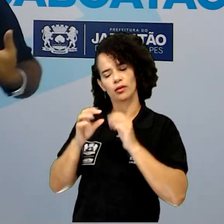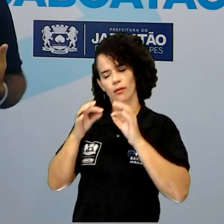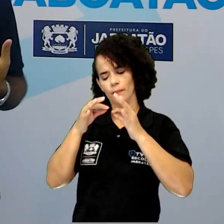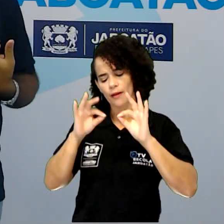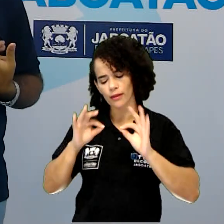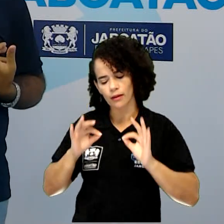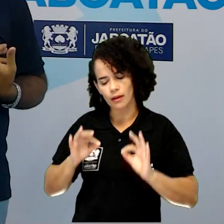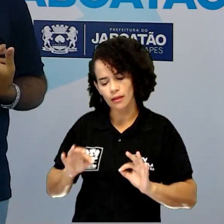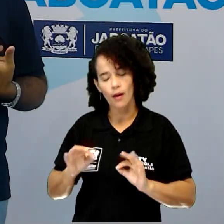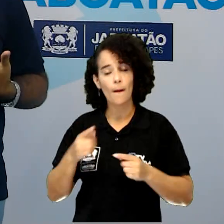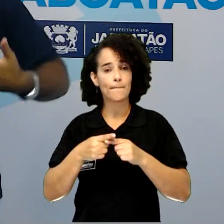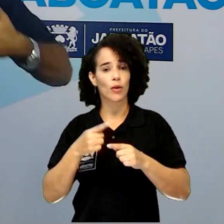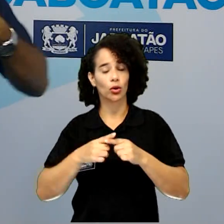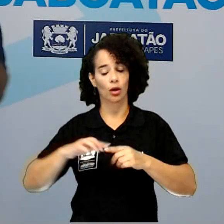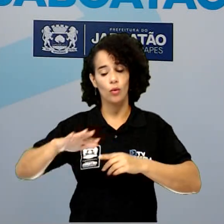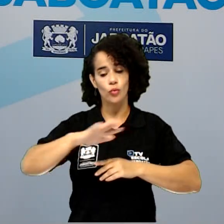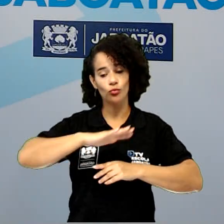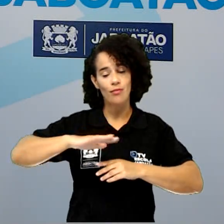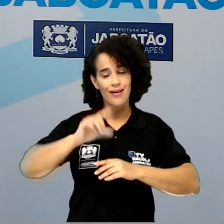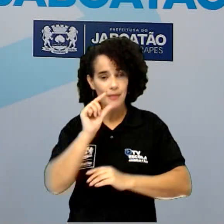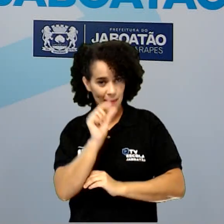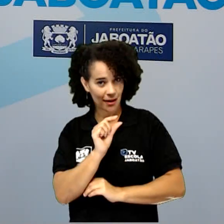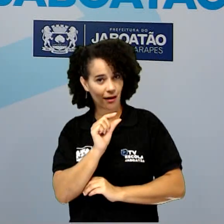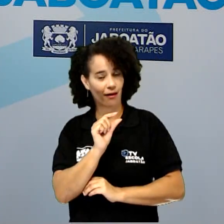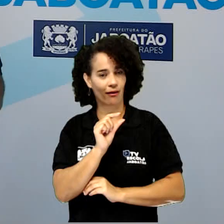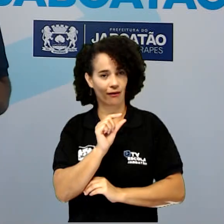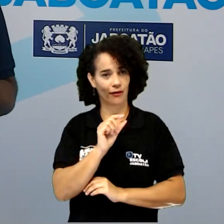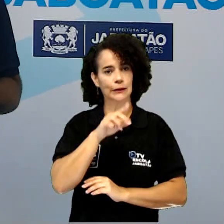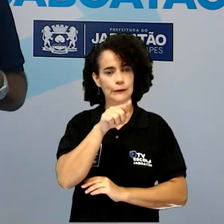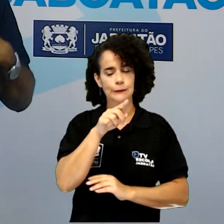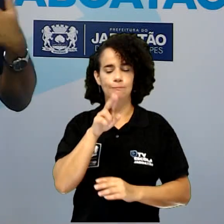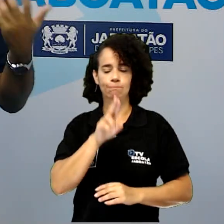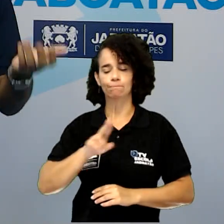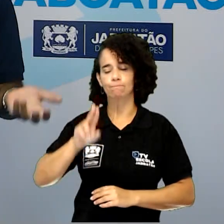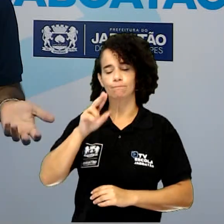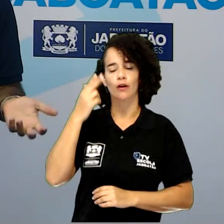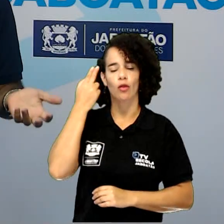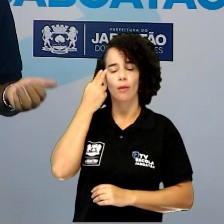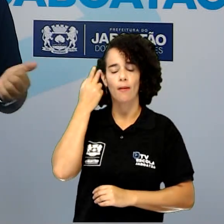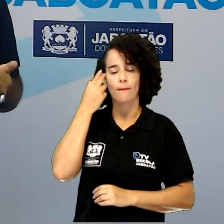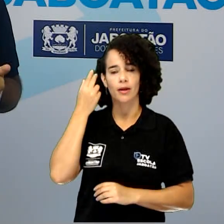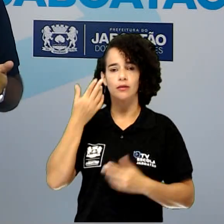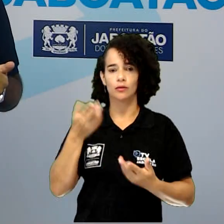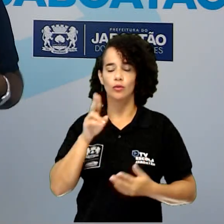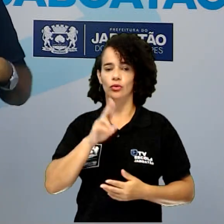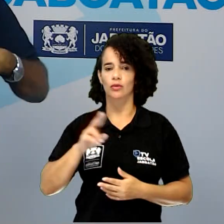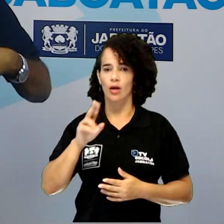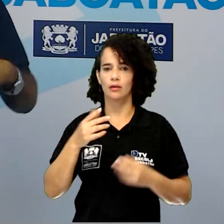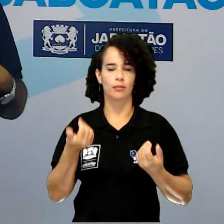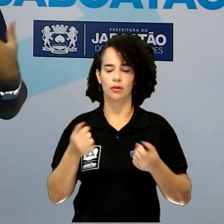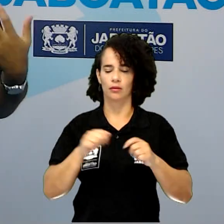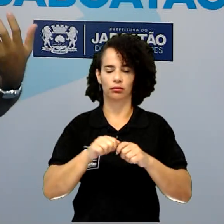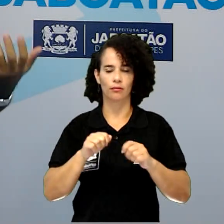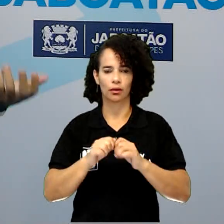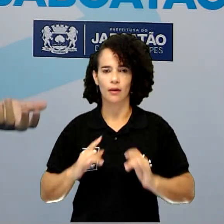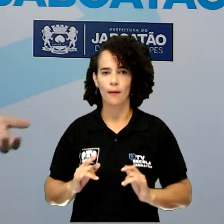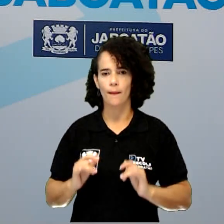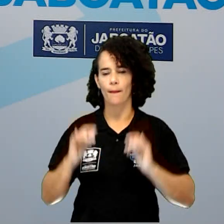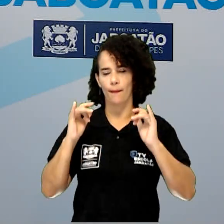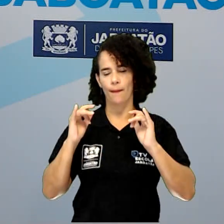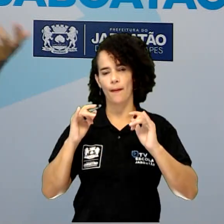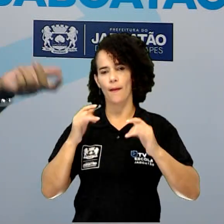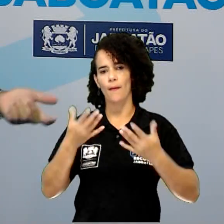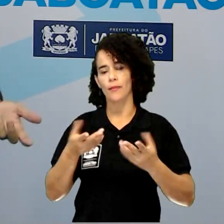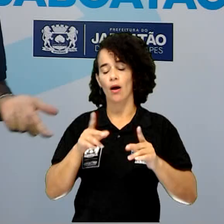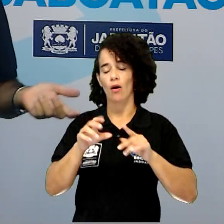o espaço é pequeno. As plantas normalmente são usadas em projetos de construção, no planejamento das cidades,